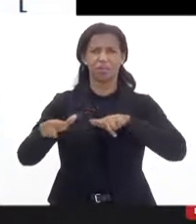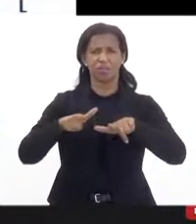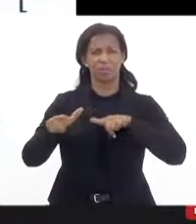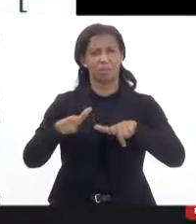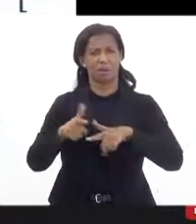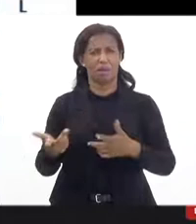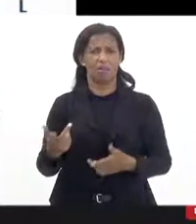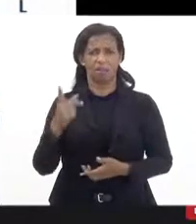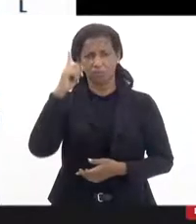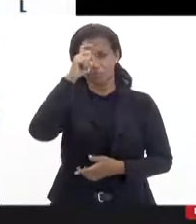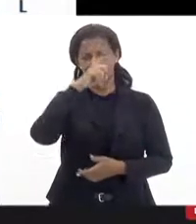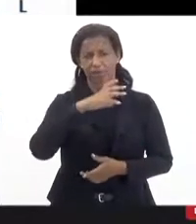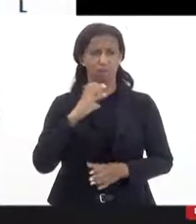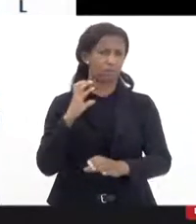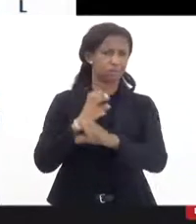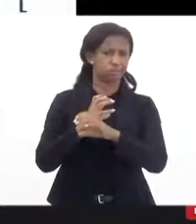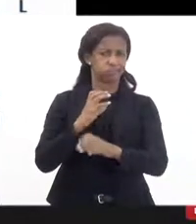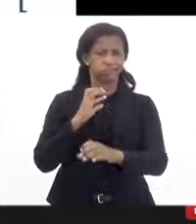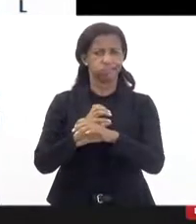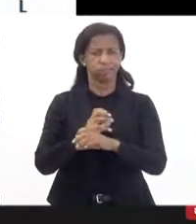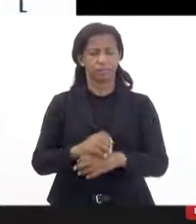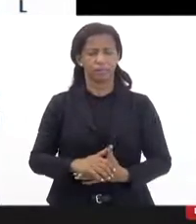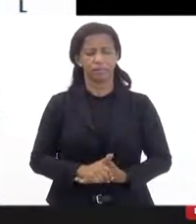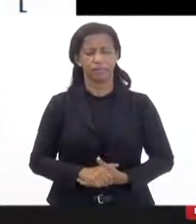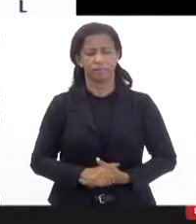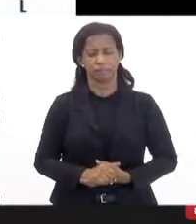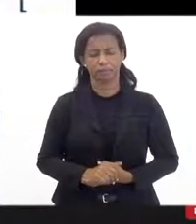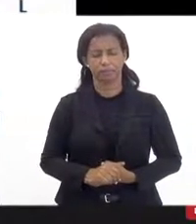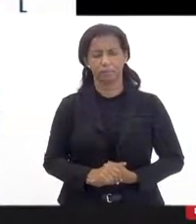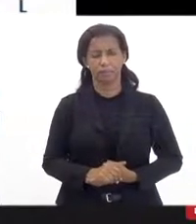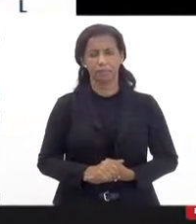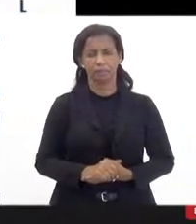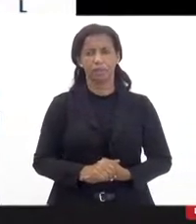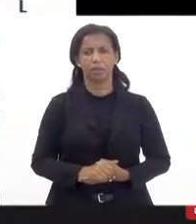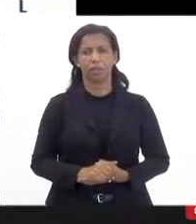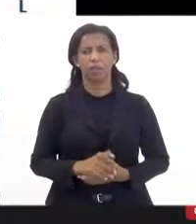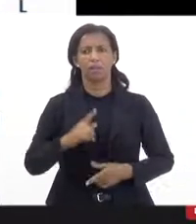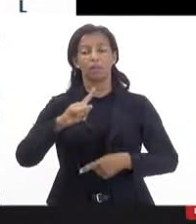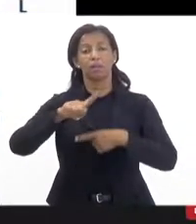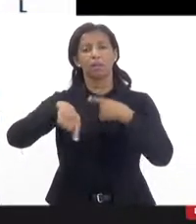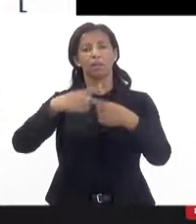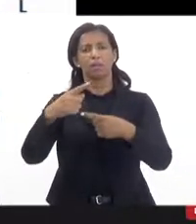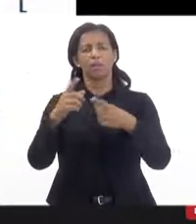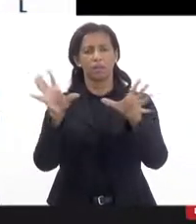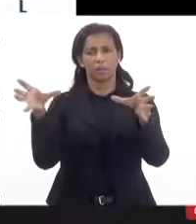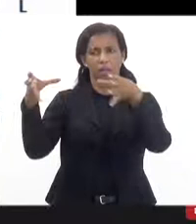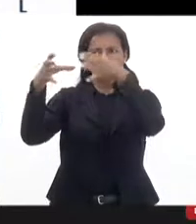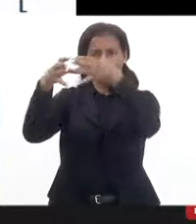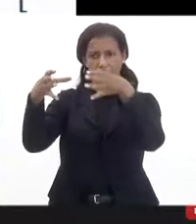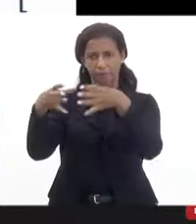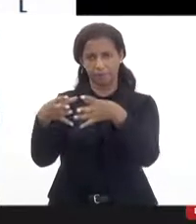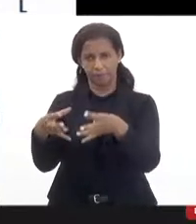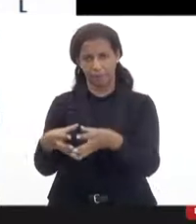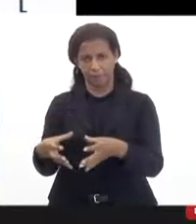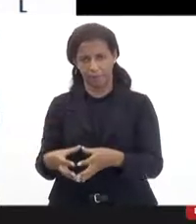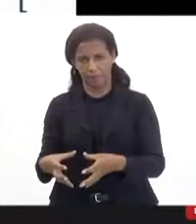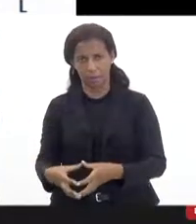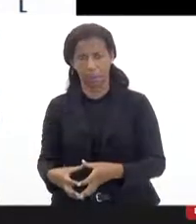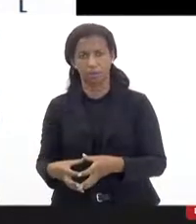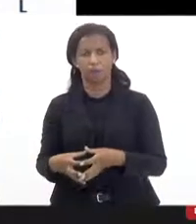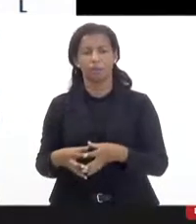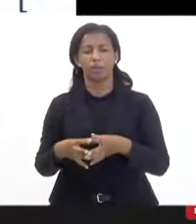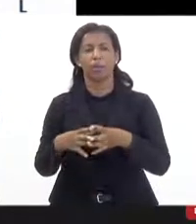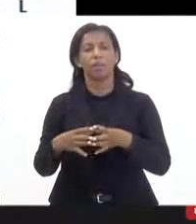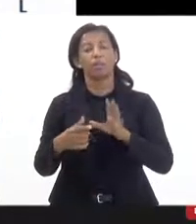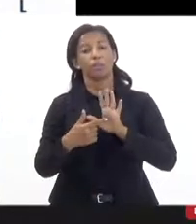casa. Por favor, André, E por favor. após essa classificação, que a gente pode chamar de uma classificação